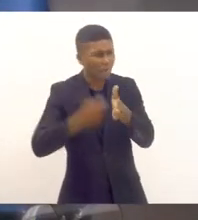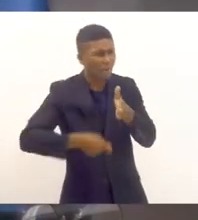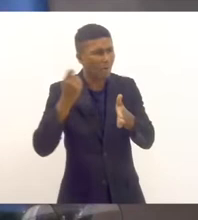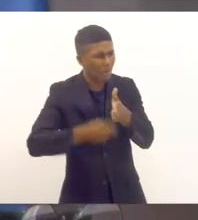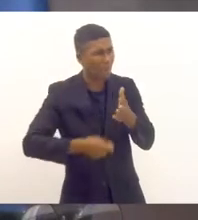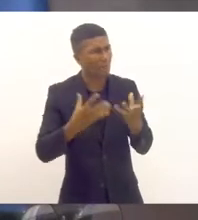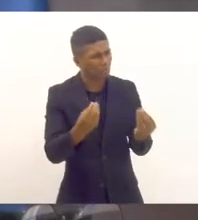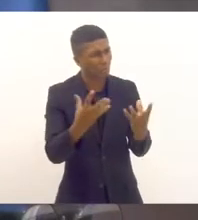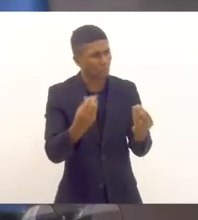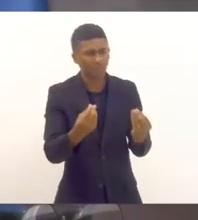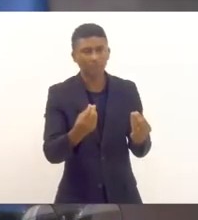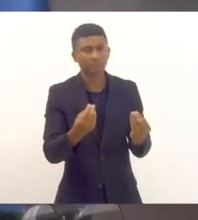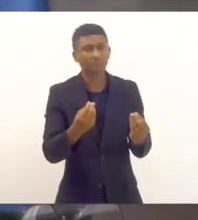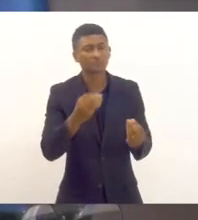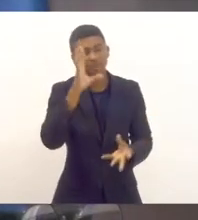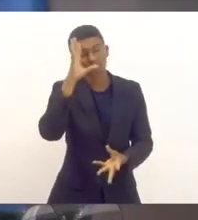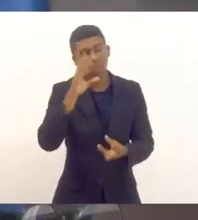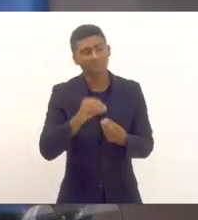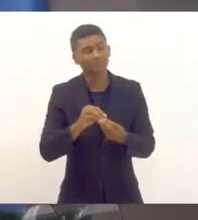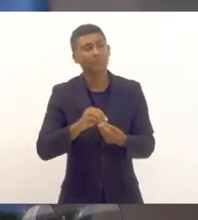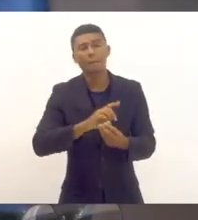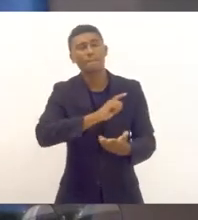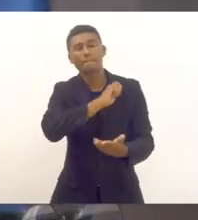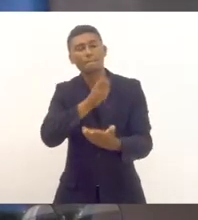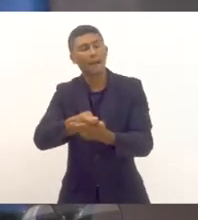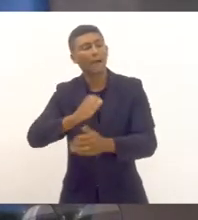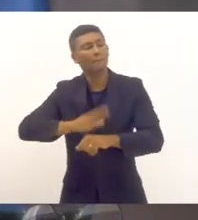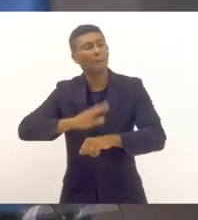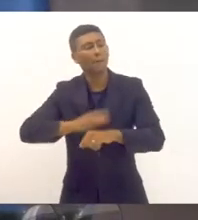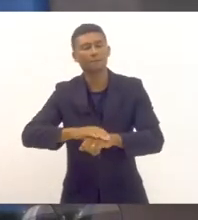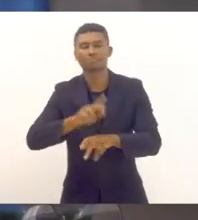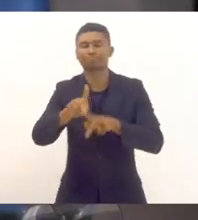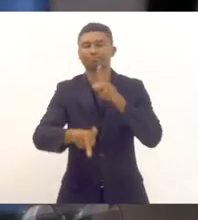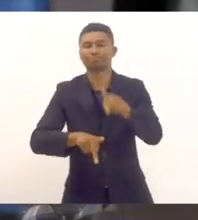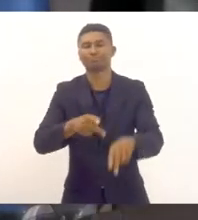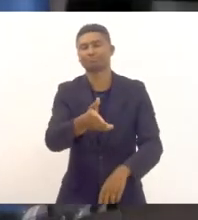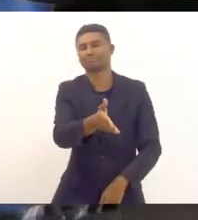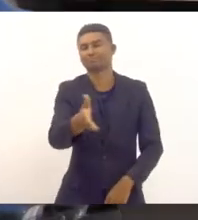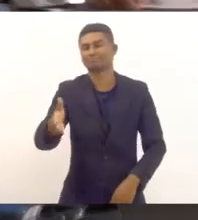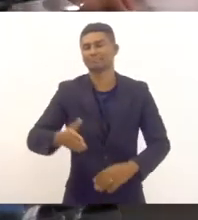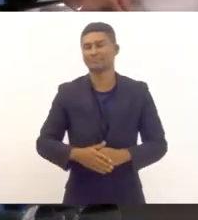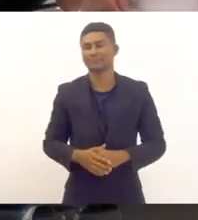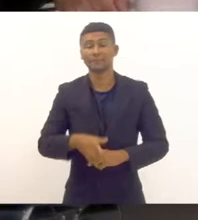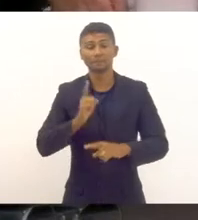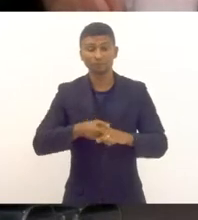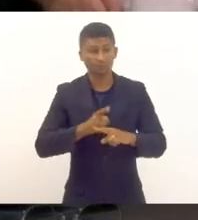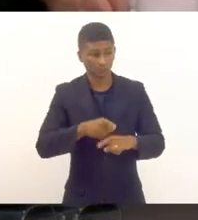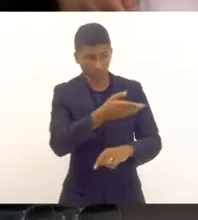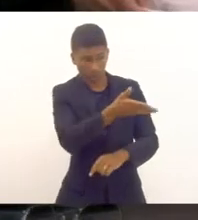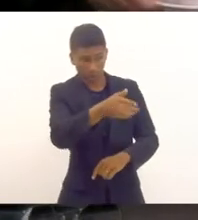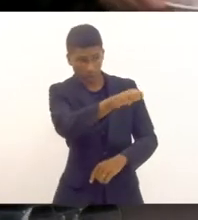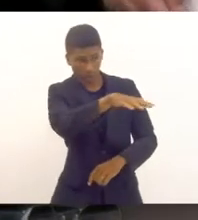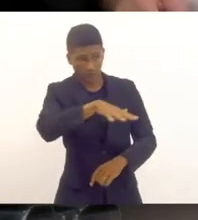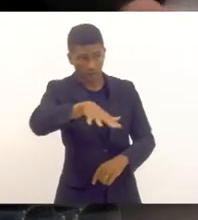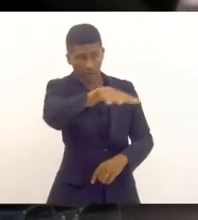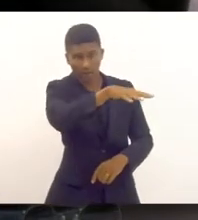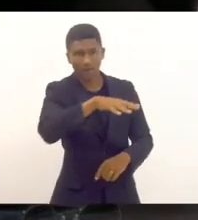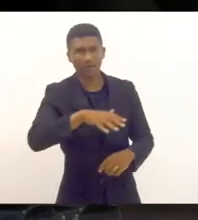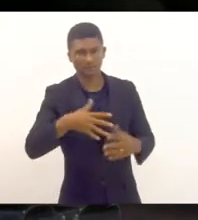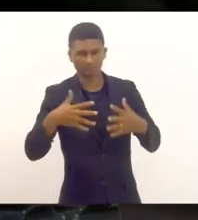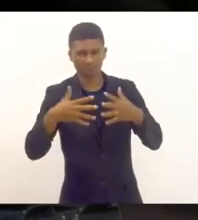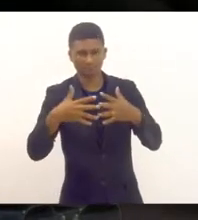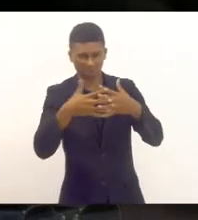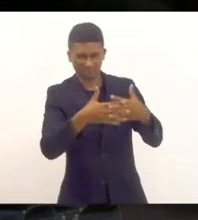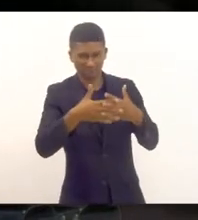pagando essa conta é a população. A partir do momento que os senhores são taxados e tributados acima do